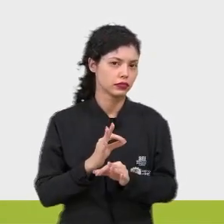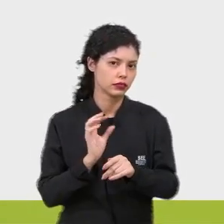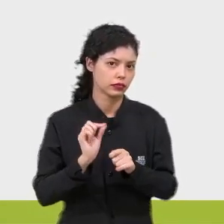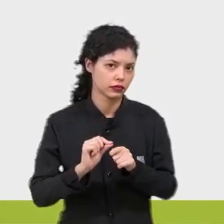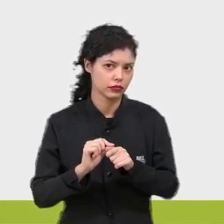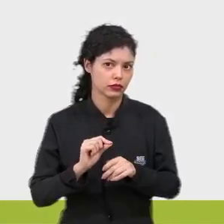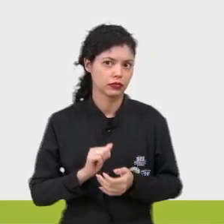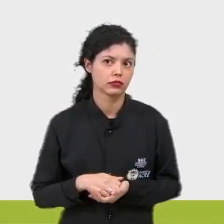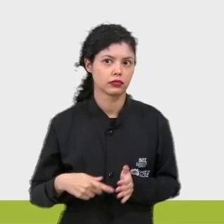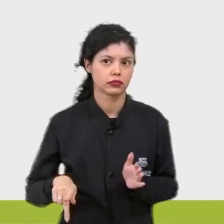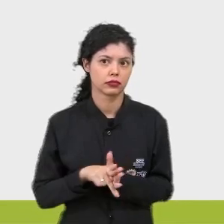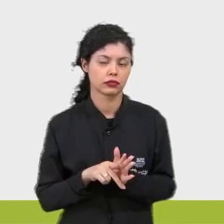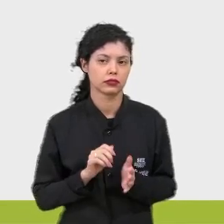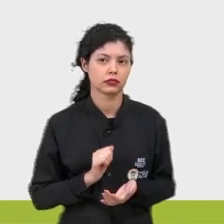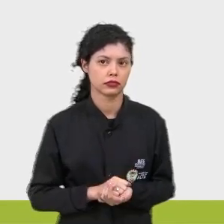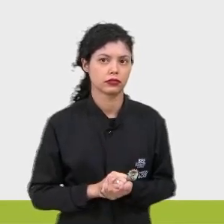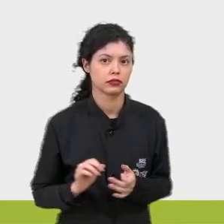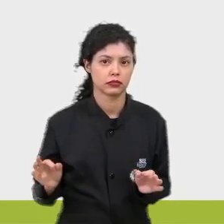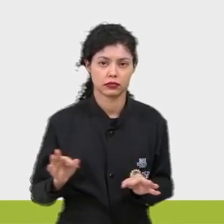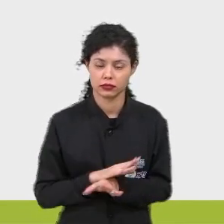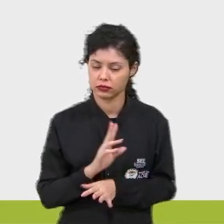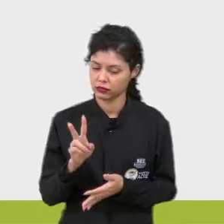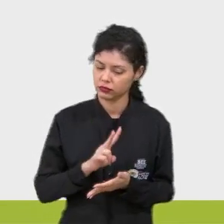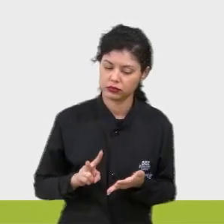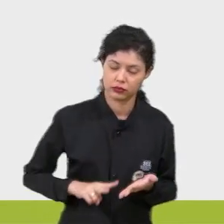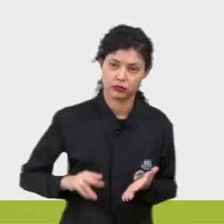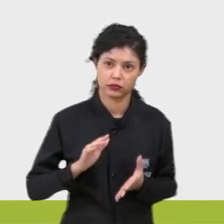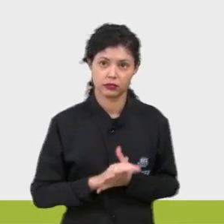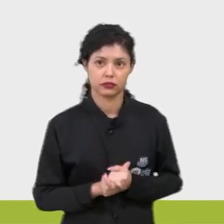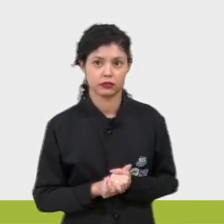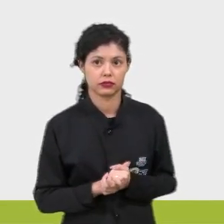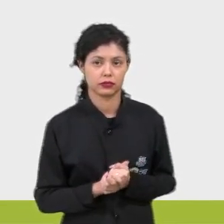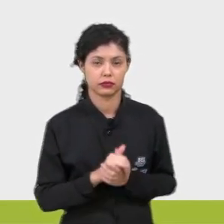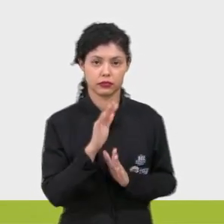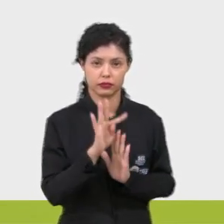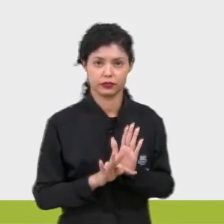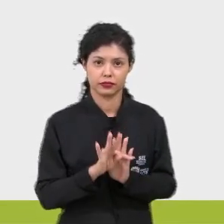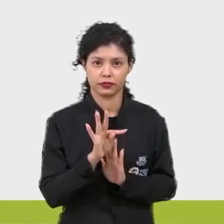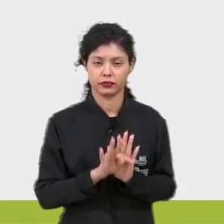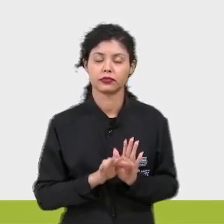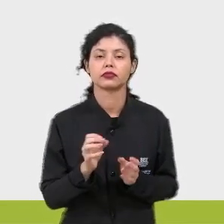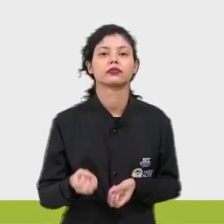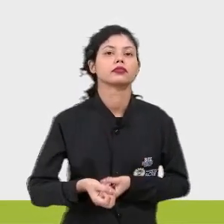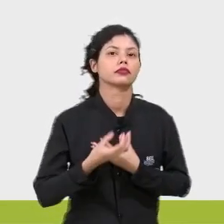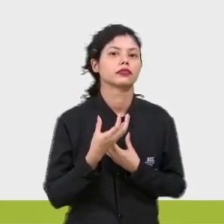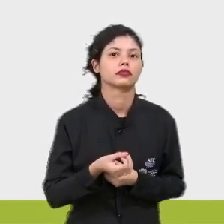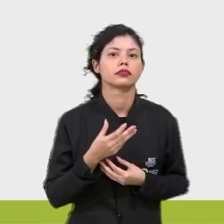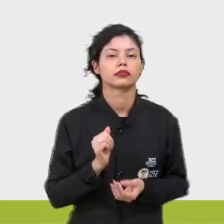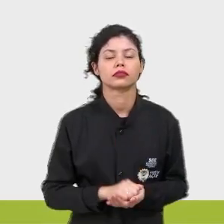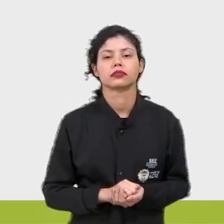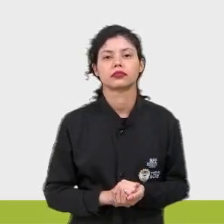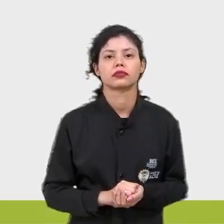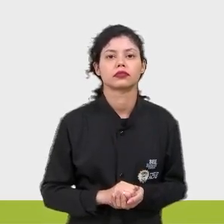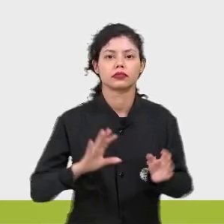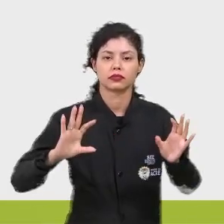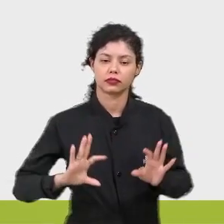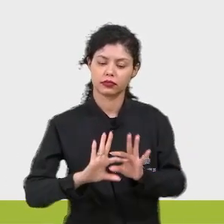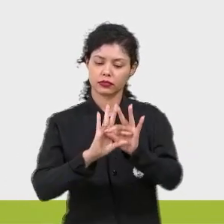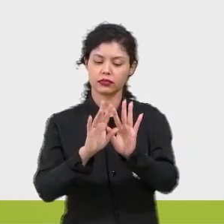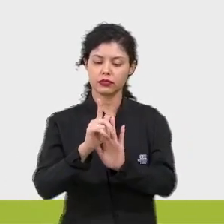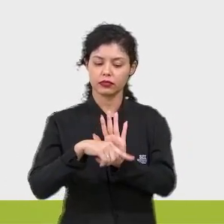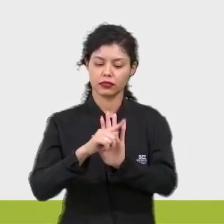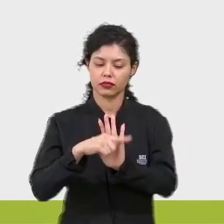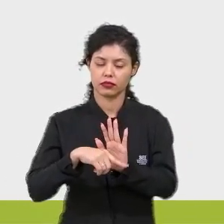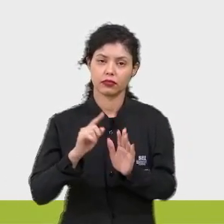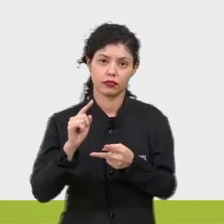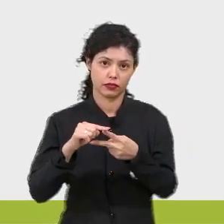preparo. Justamente, nós acabamos de ler o enunciado que este texto, que este poema, ele tem uma mescla de gêneros,